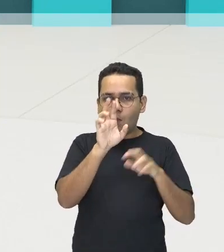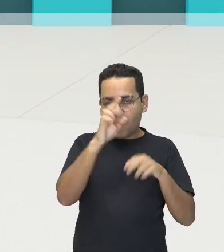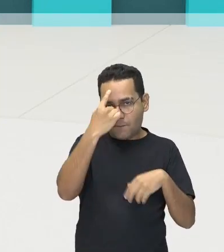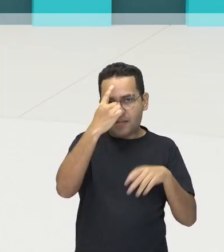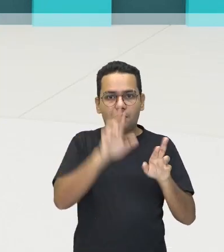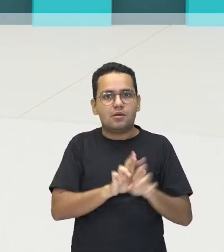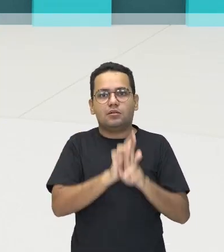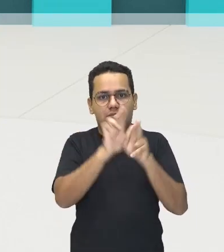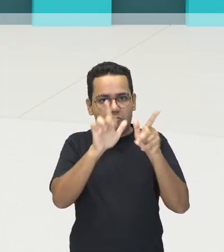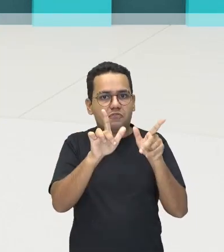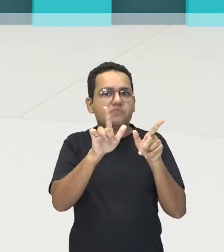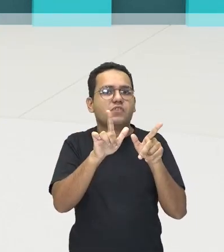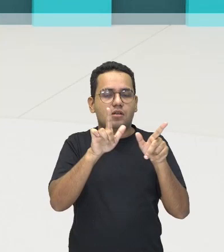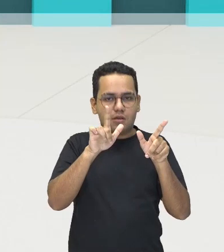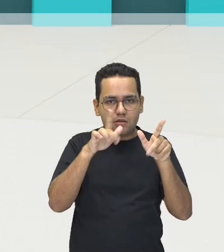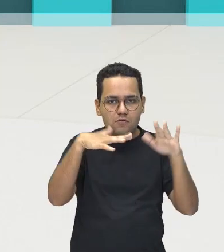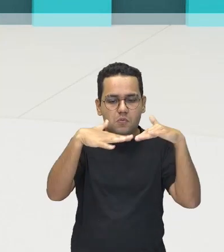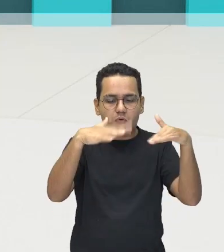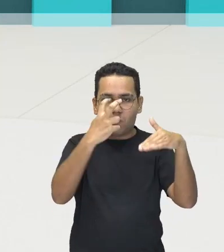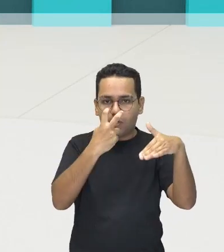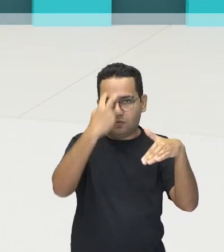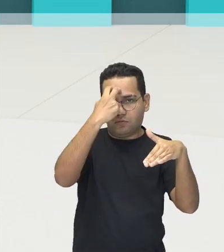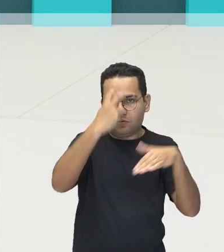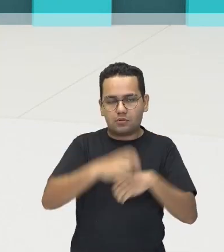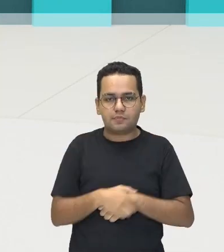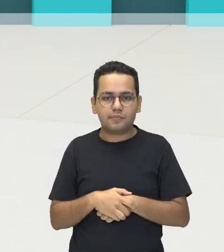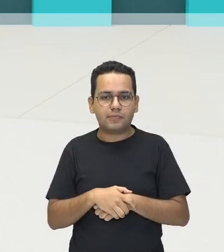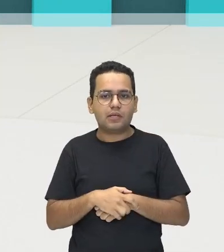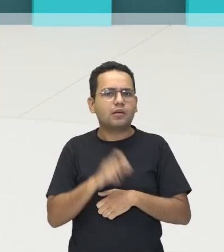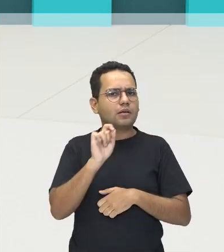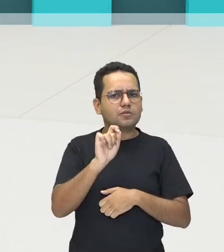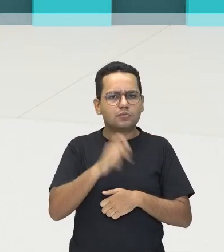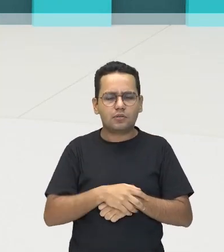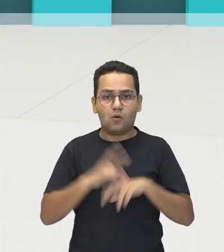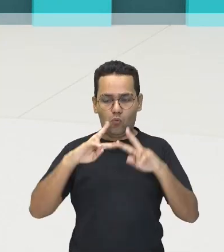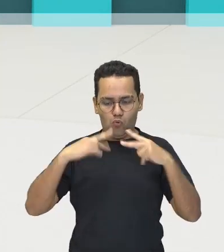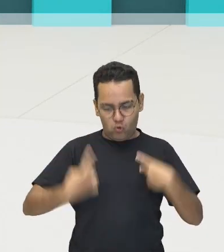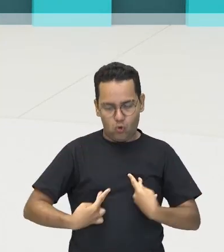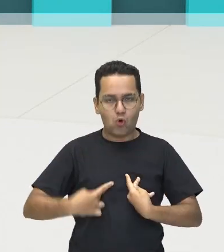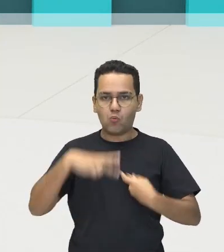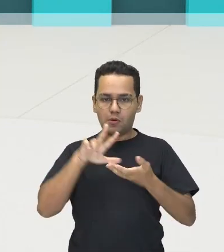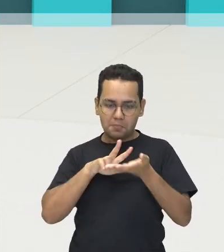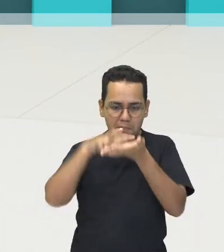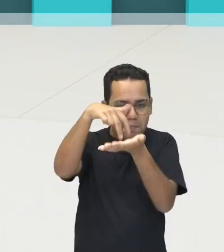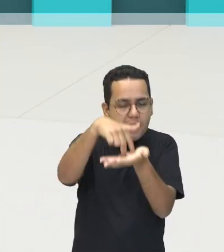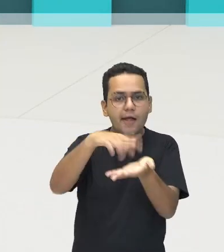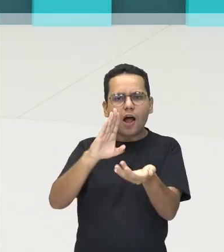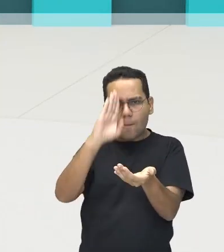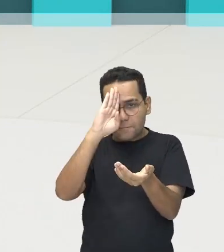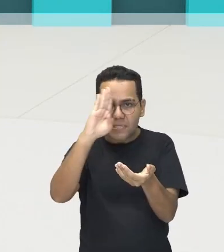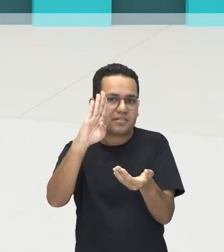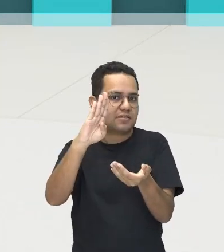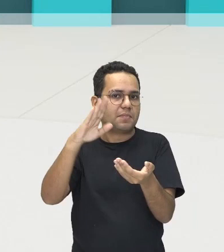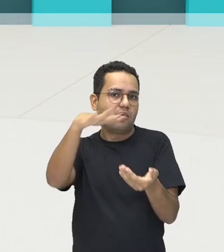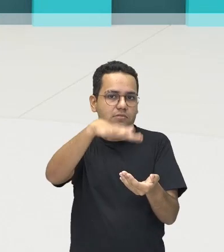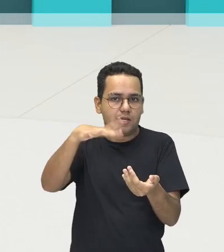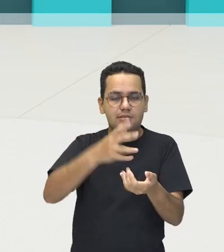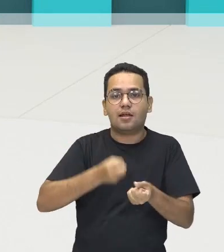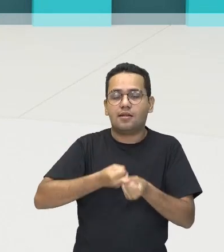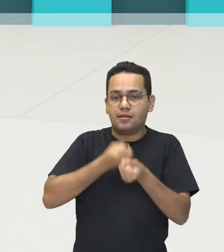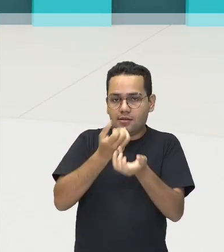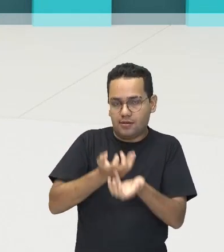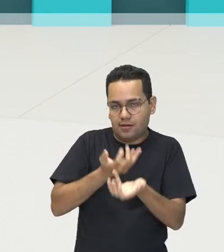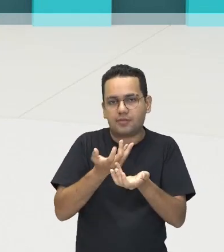ali cultural em que agora o homem vai aparecer na obra como centro de todas as coisas, como ser que